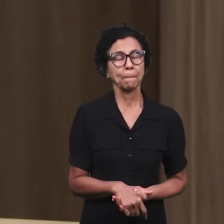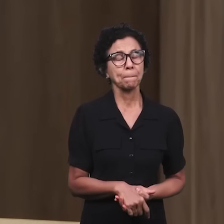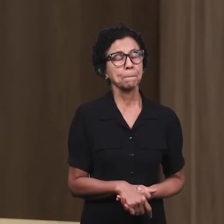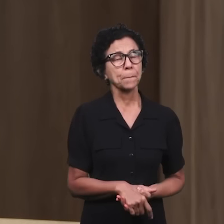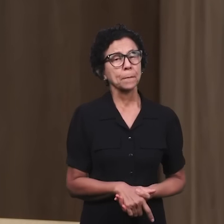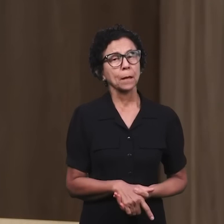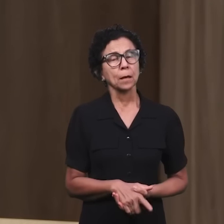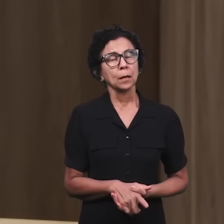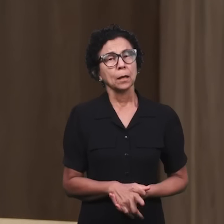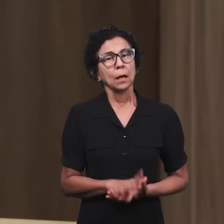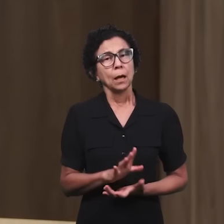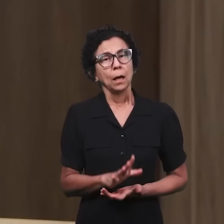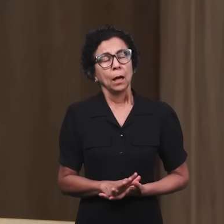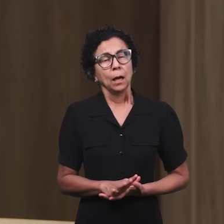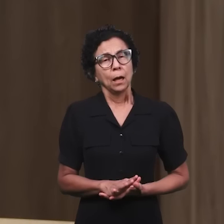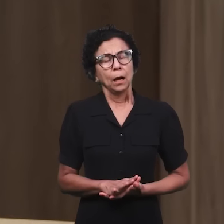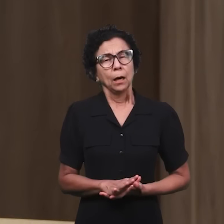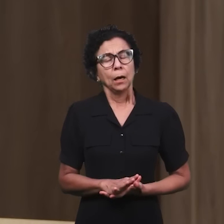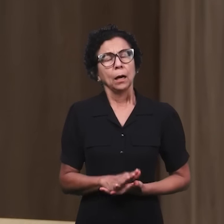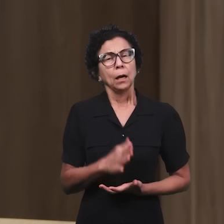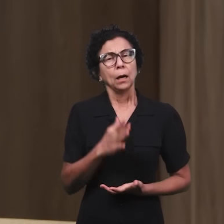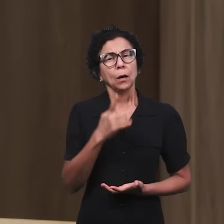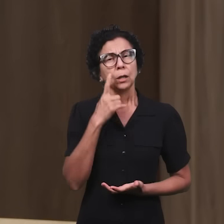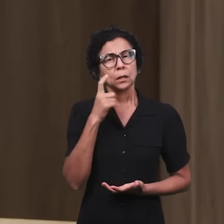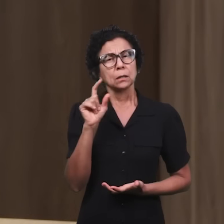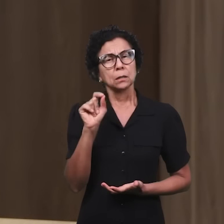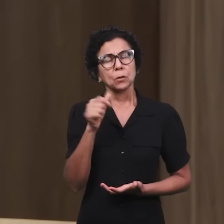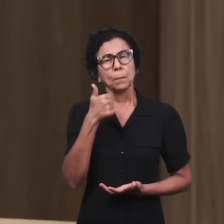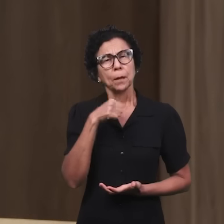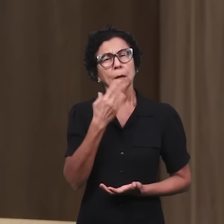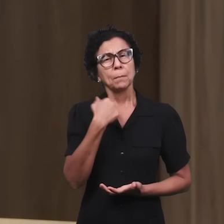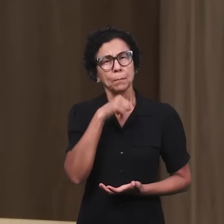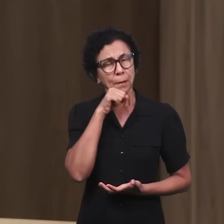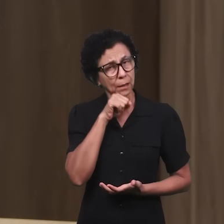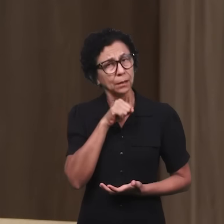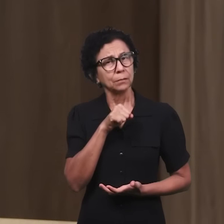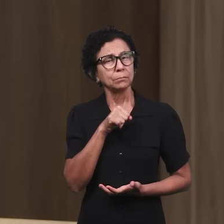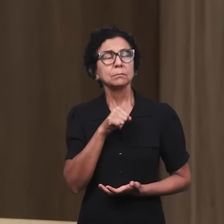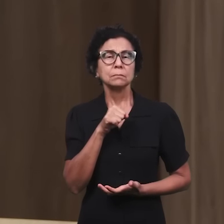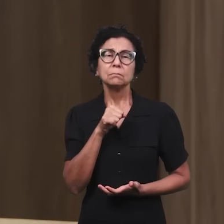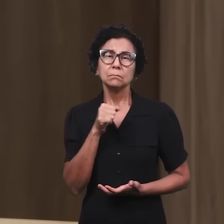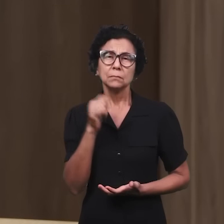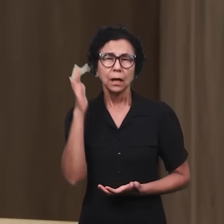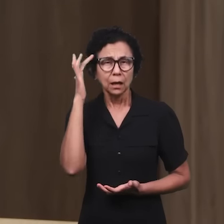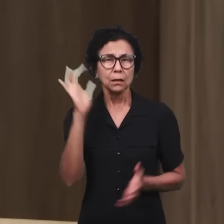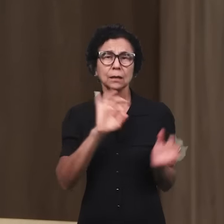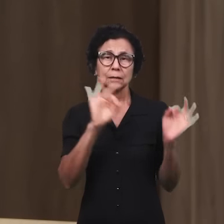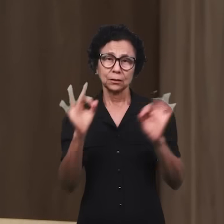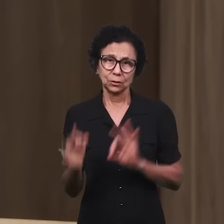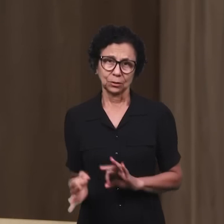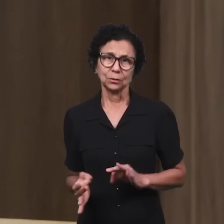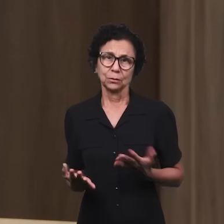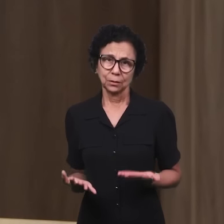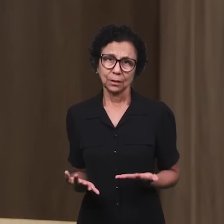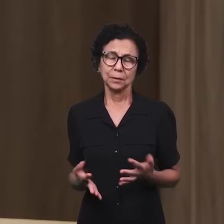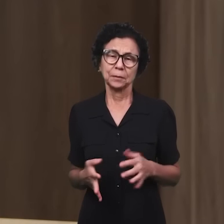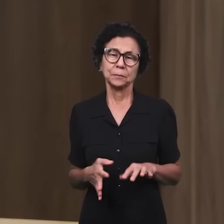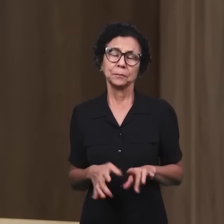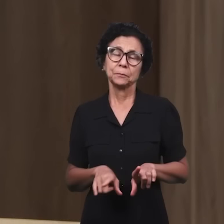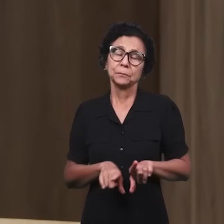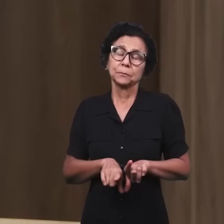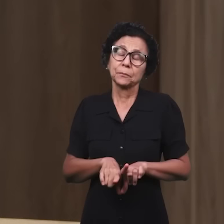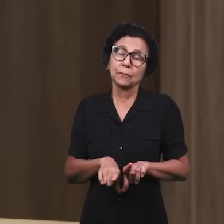jovens assistindo, e muitos pais que os filhos um dia vão ser jovens. Então já, o primeiro